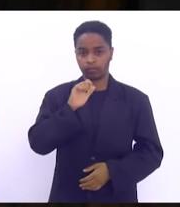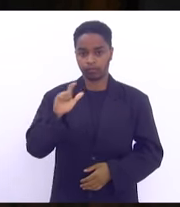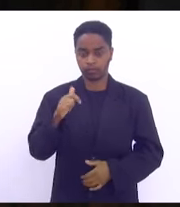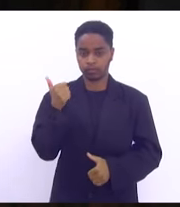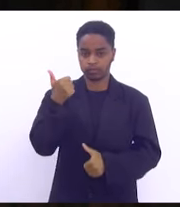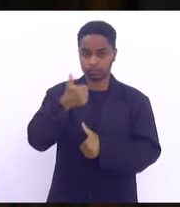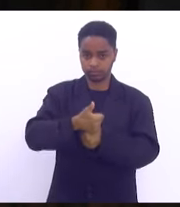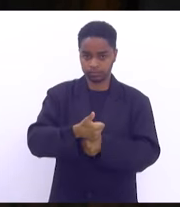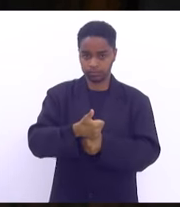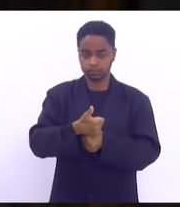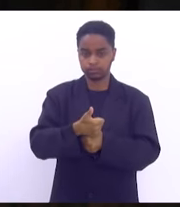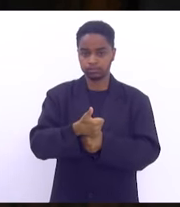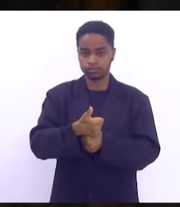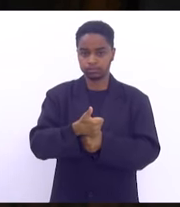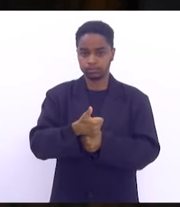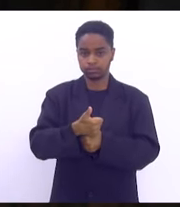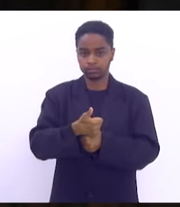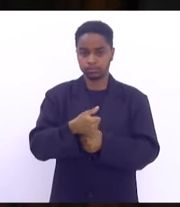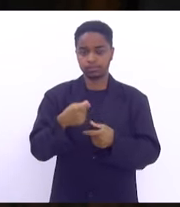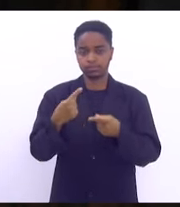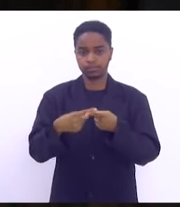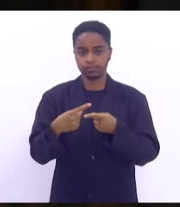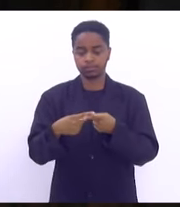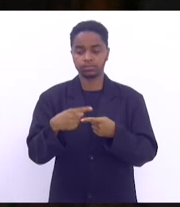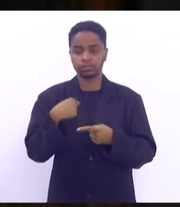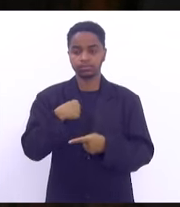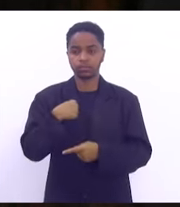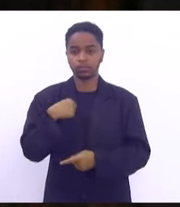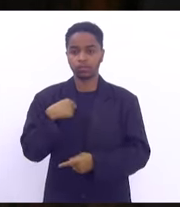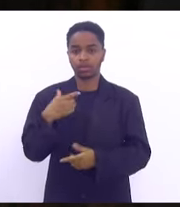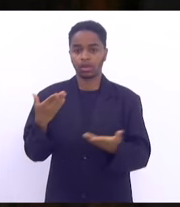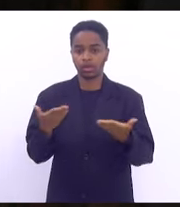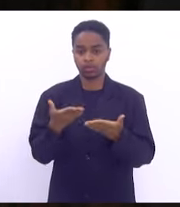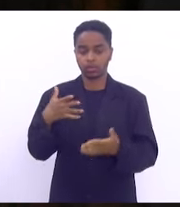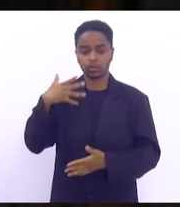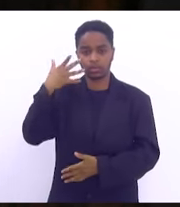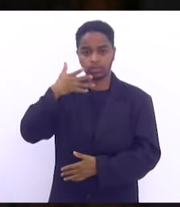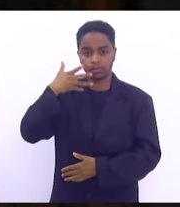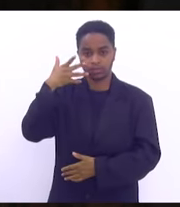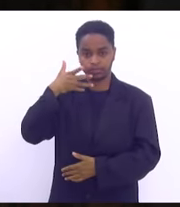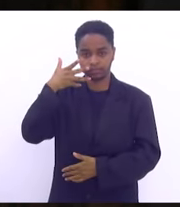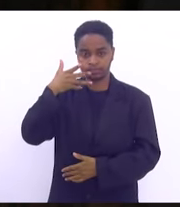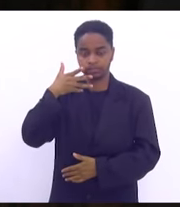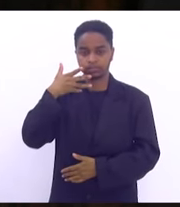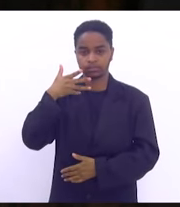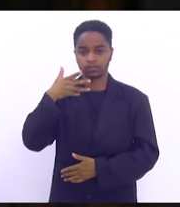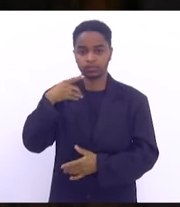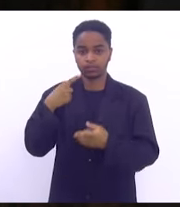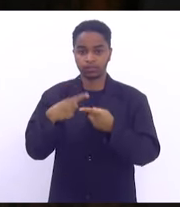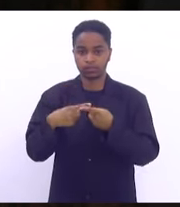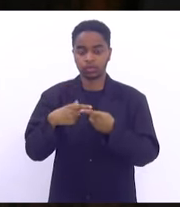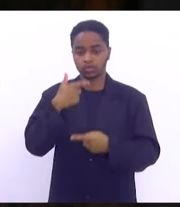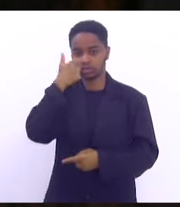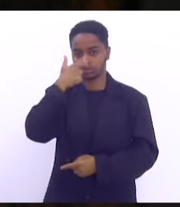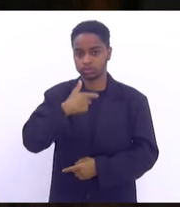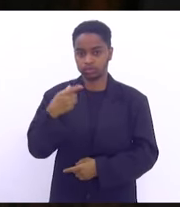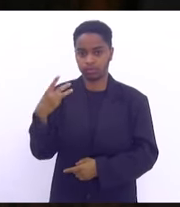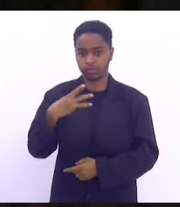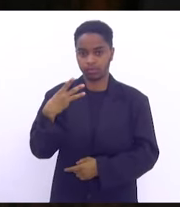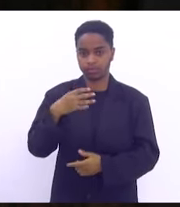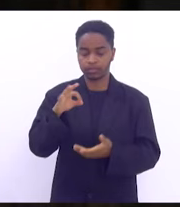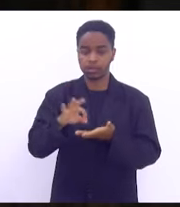a presidência, para que eu possa fazer uso da palavra, visto ser o terceiro